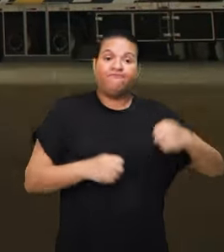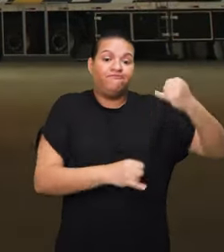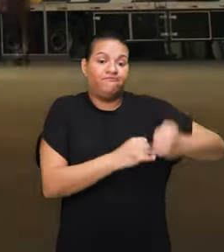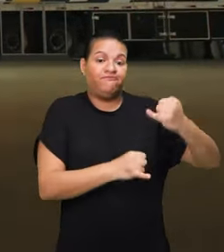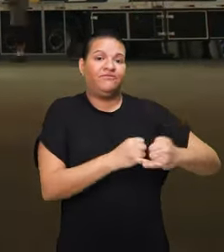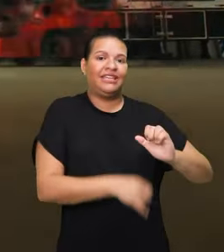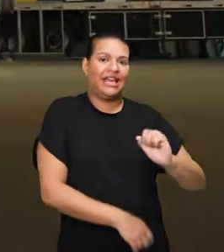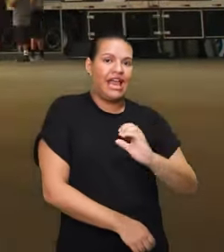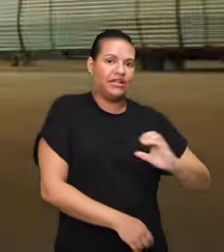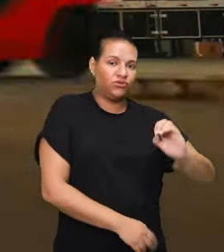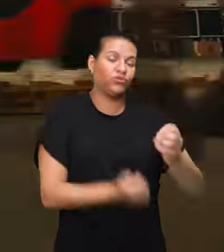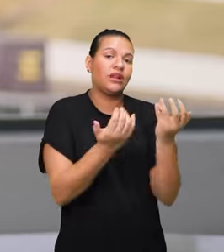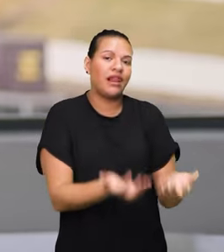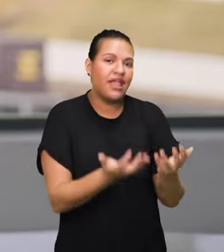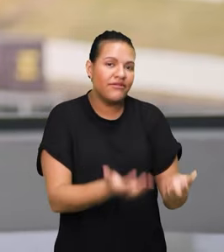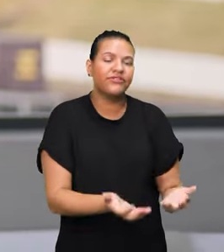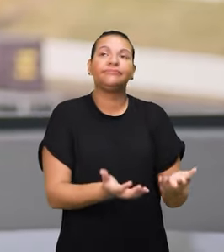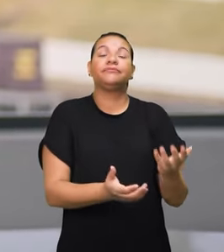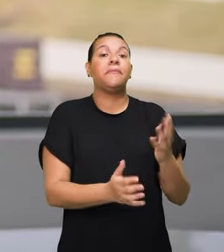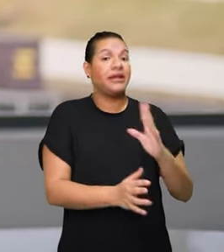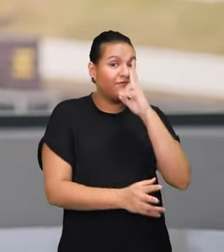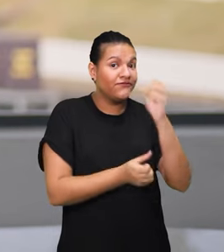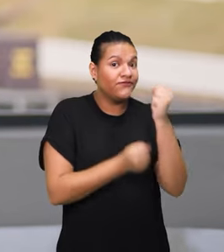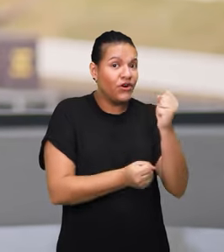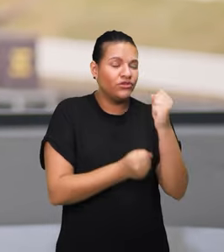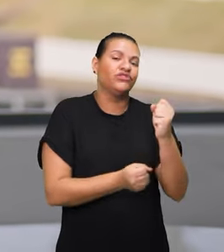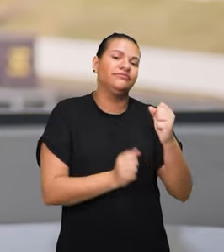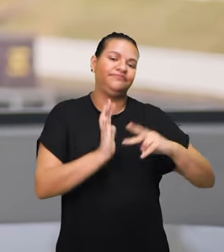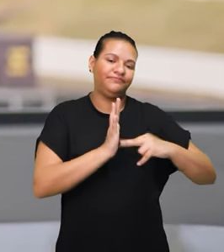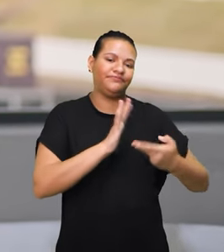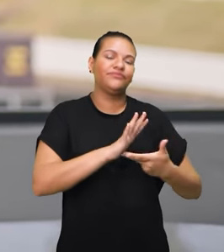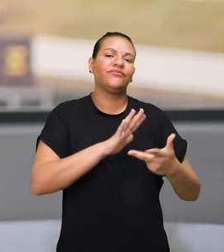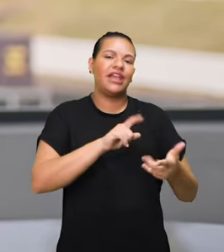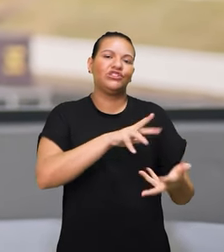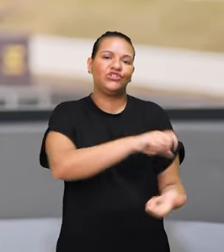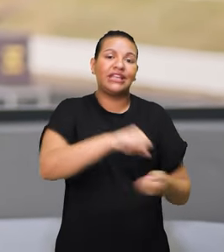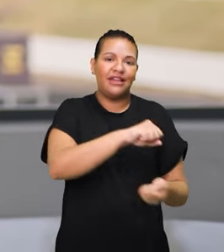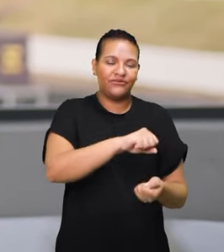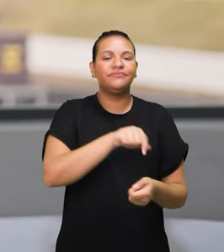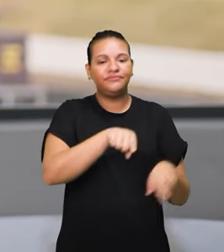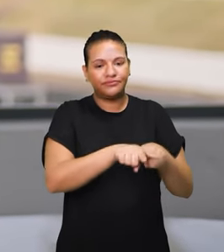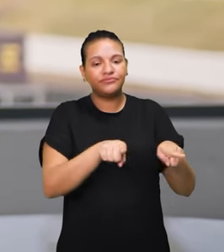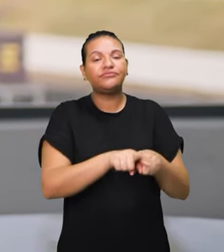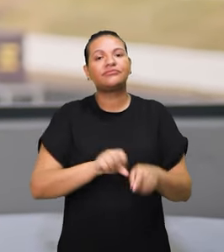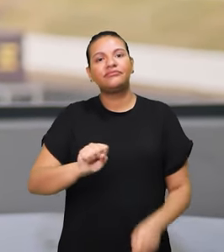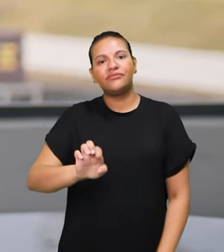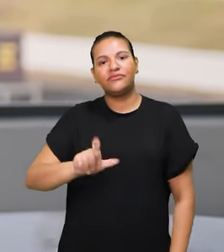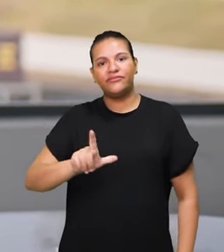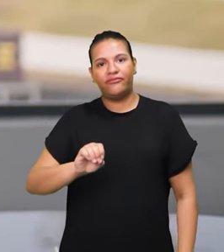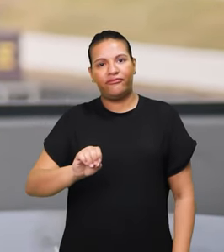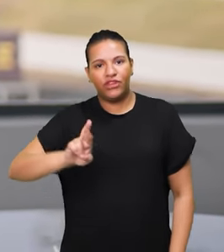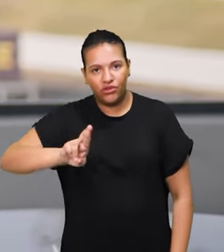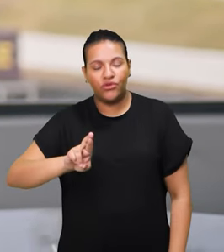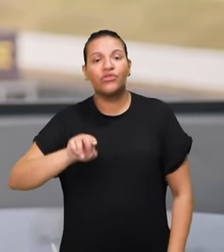empilhadeiras colocam os tubos de metal sobre de um aço resistente de um aço sustentável e que a gente encontrou